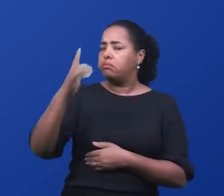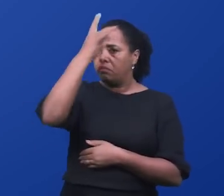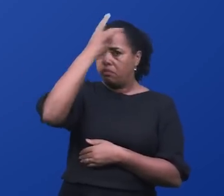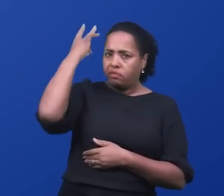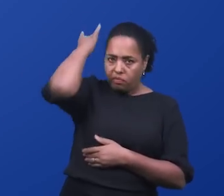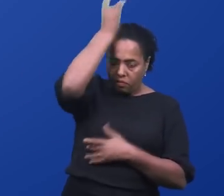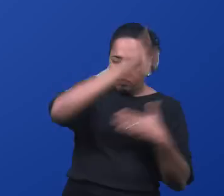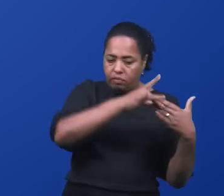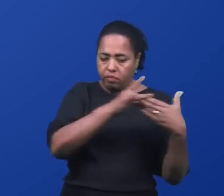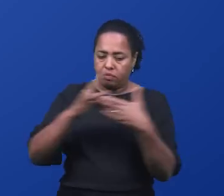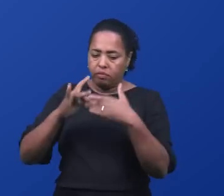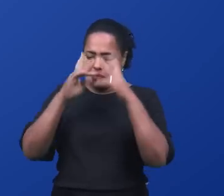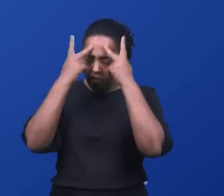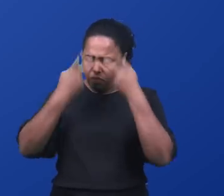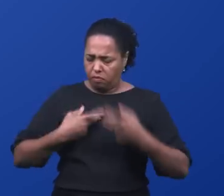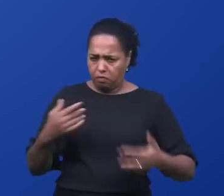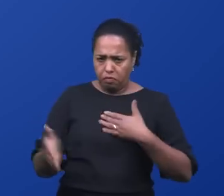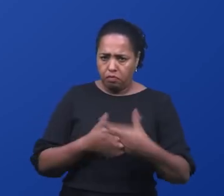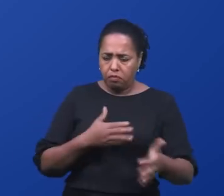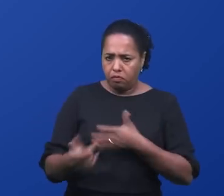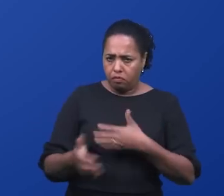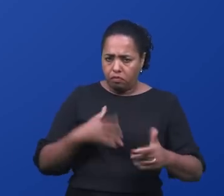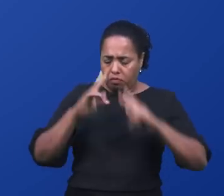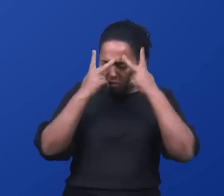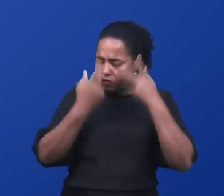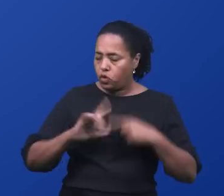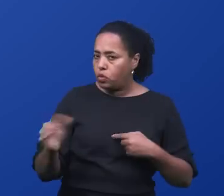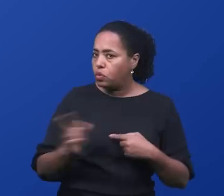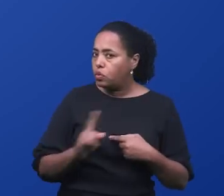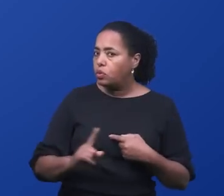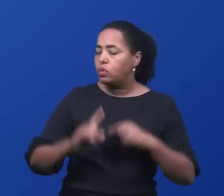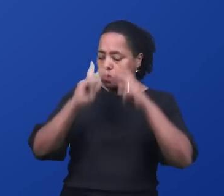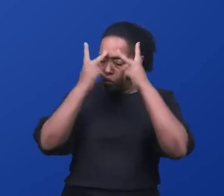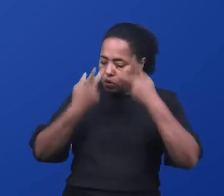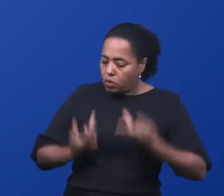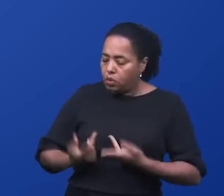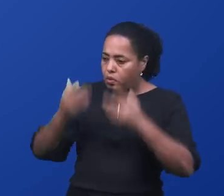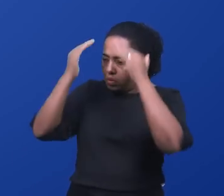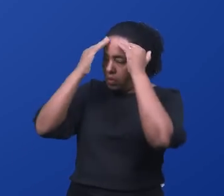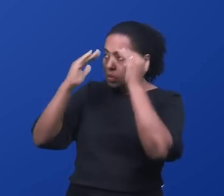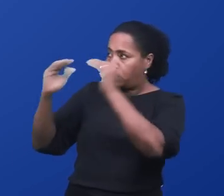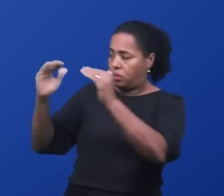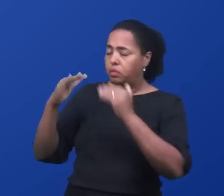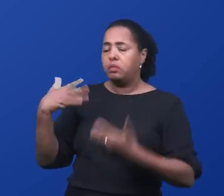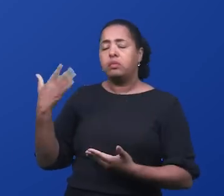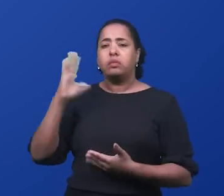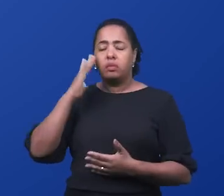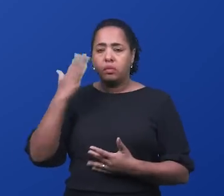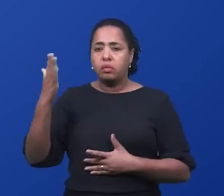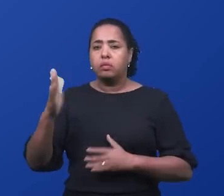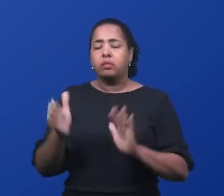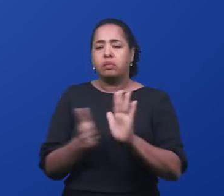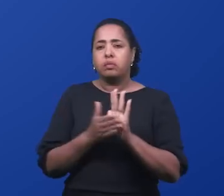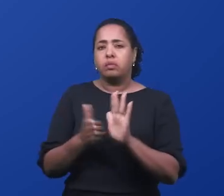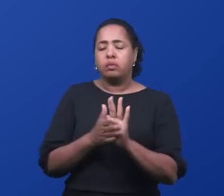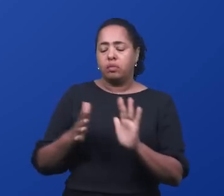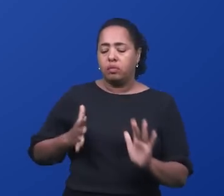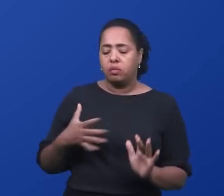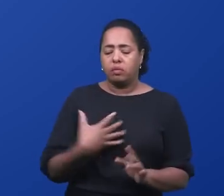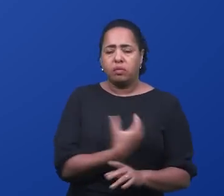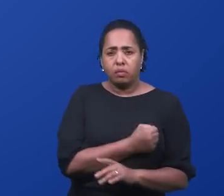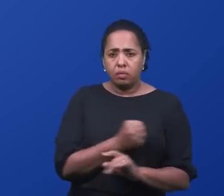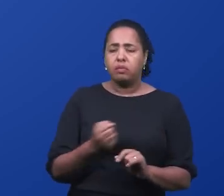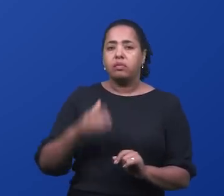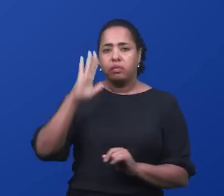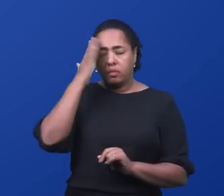Santo quem guia o homem, e não qualquer homem, mas aquele que é obediente, aquele que entendeu o projeto de salvação, aquele que